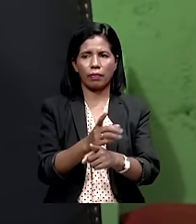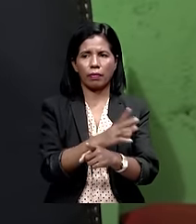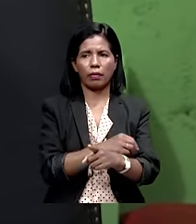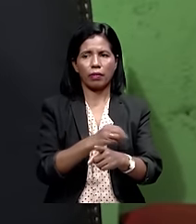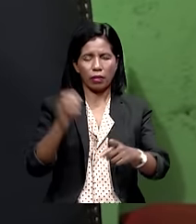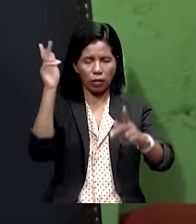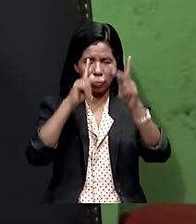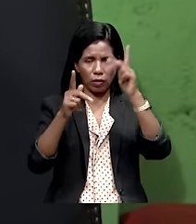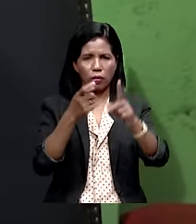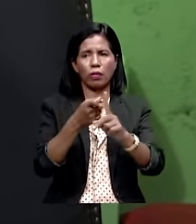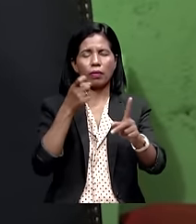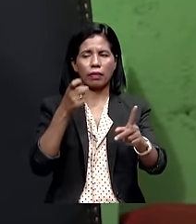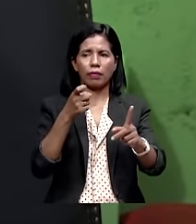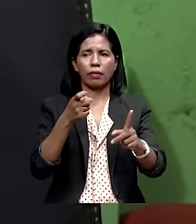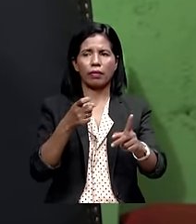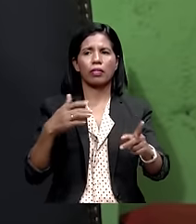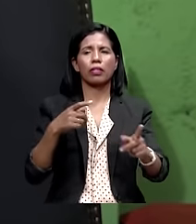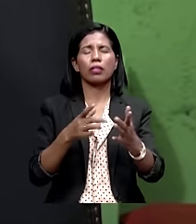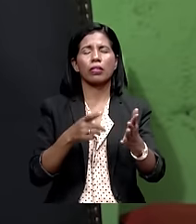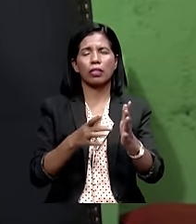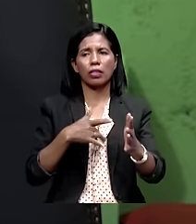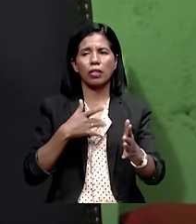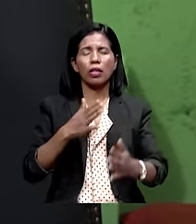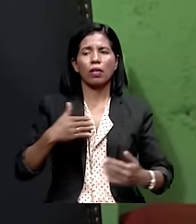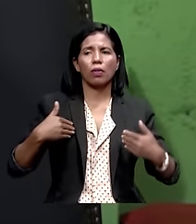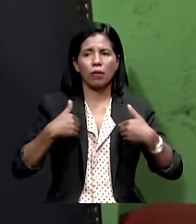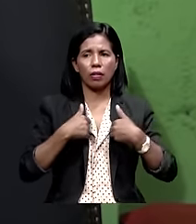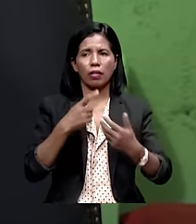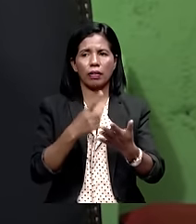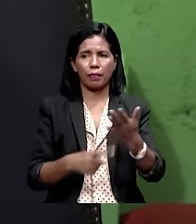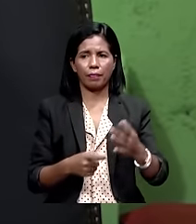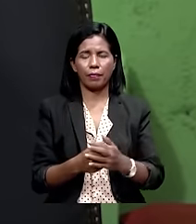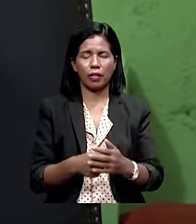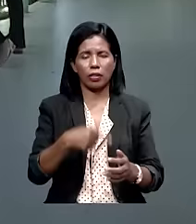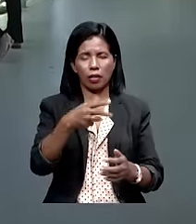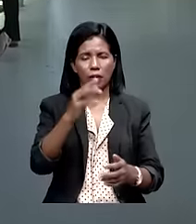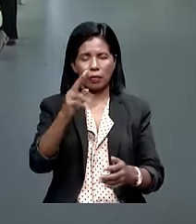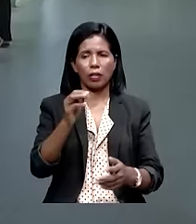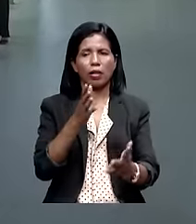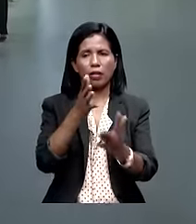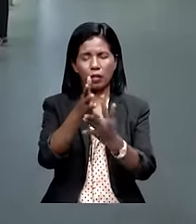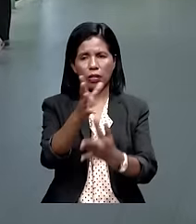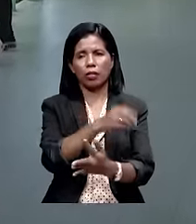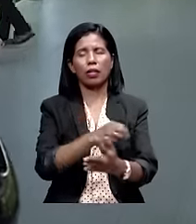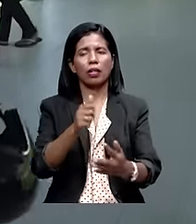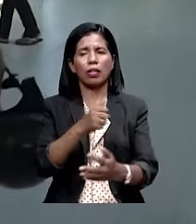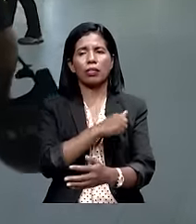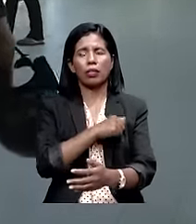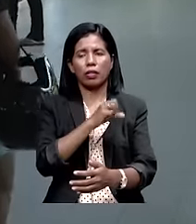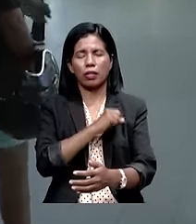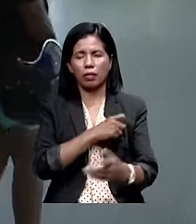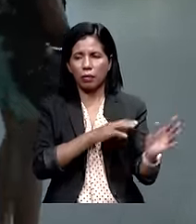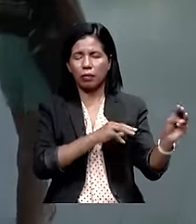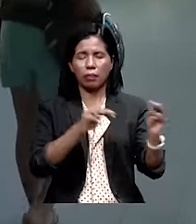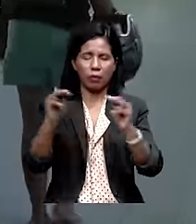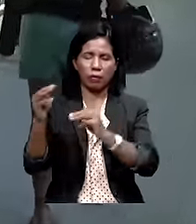causa husi senti kolen ne saite nune mos informasaun ne bezi emeni asesa katak posibilidade a sanami se halo transferensia